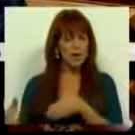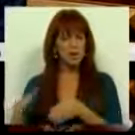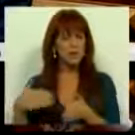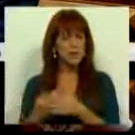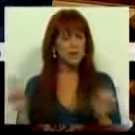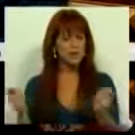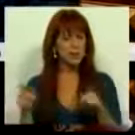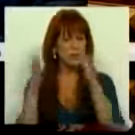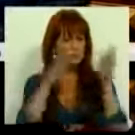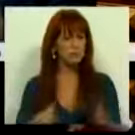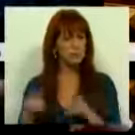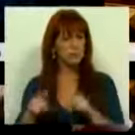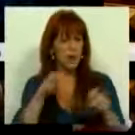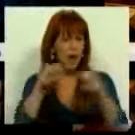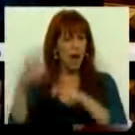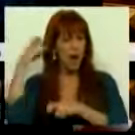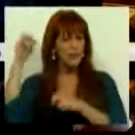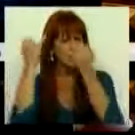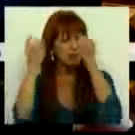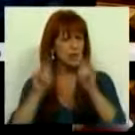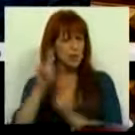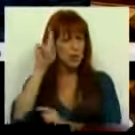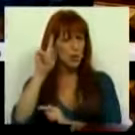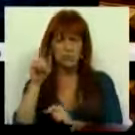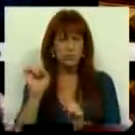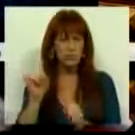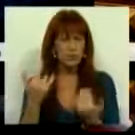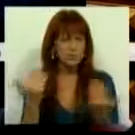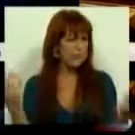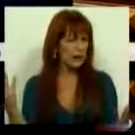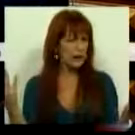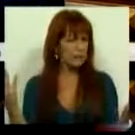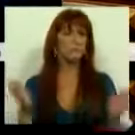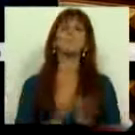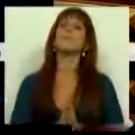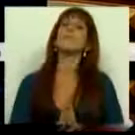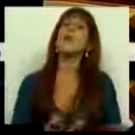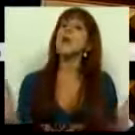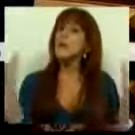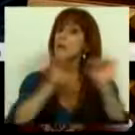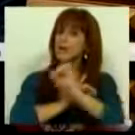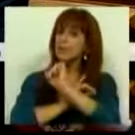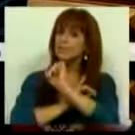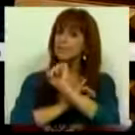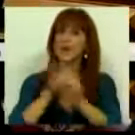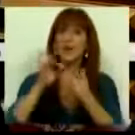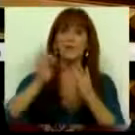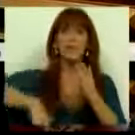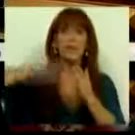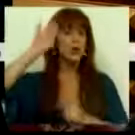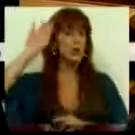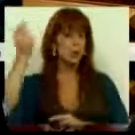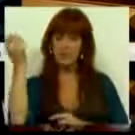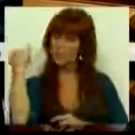para a promoção da produção audiovisual independente no Norte? Nenhuma notícia sobre esta matéria. E mais ainda, finalmente